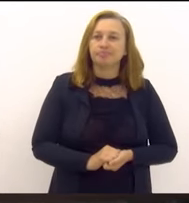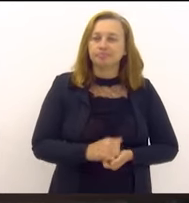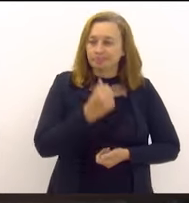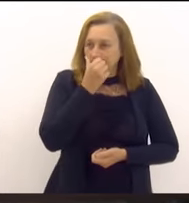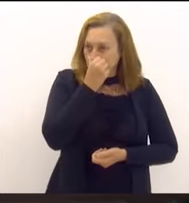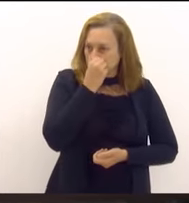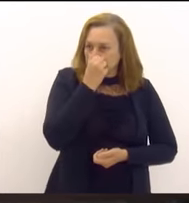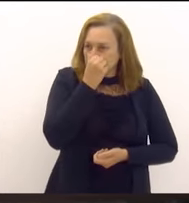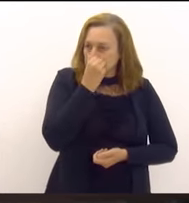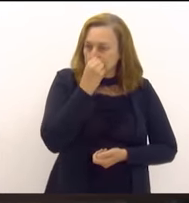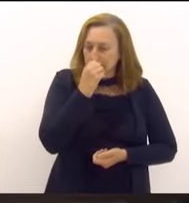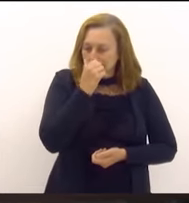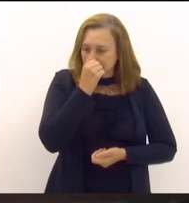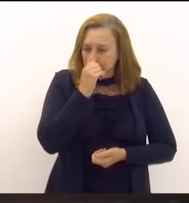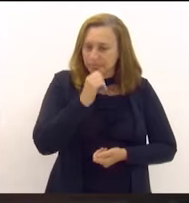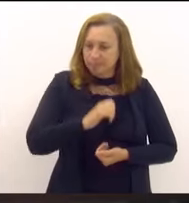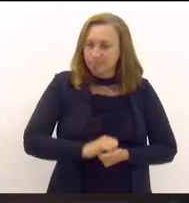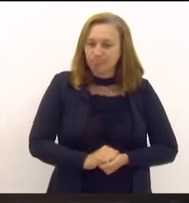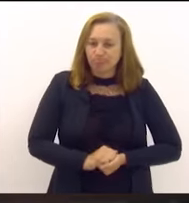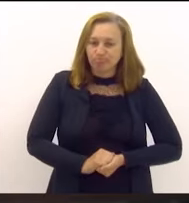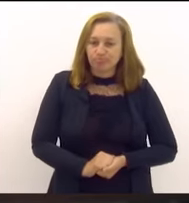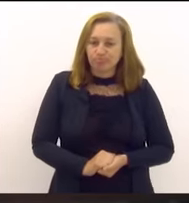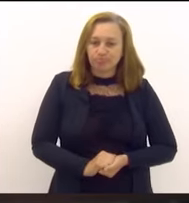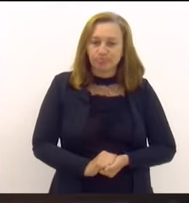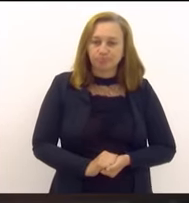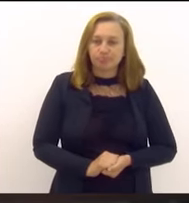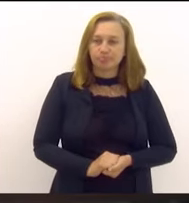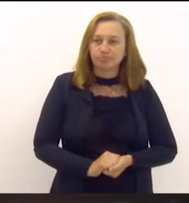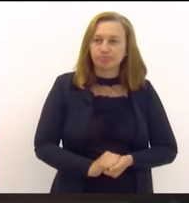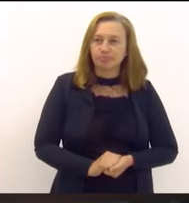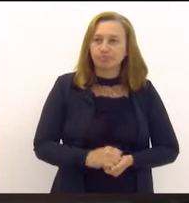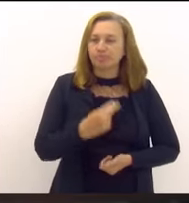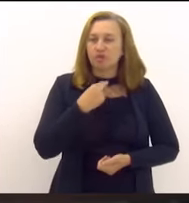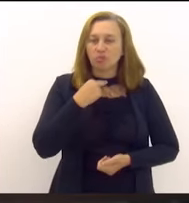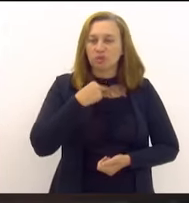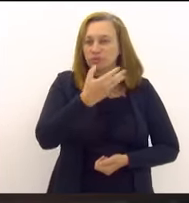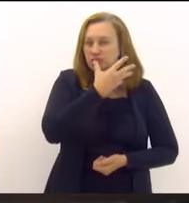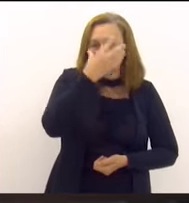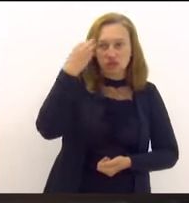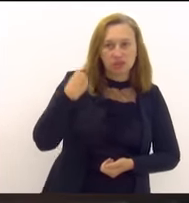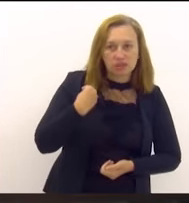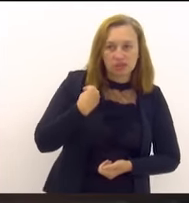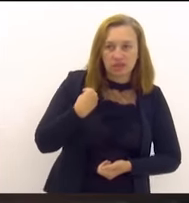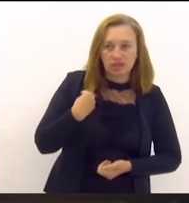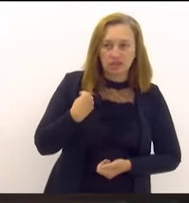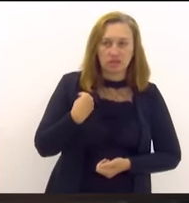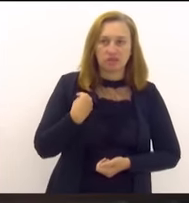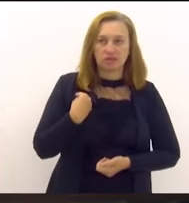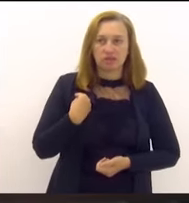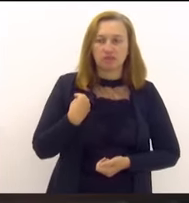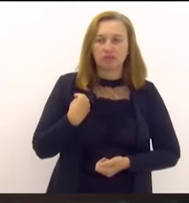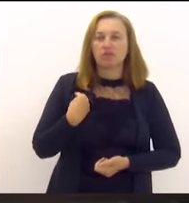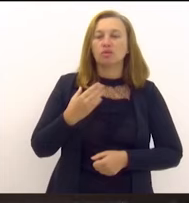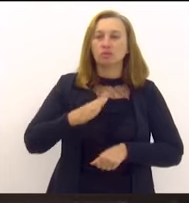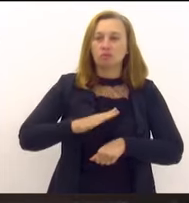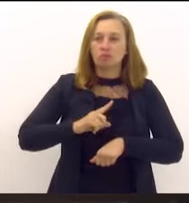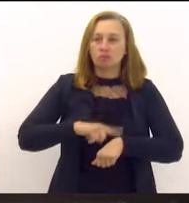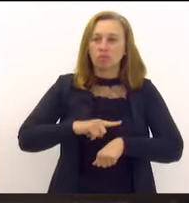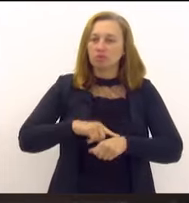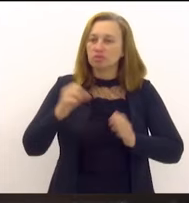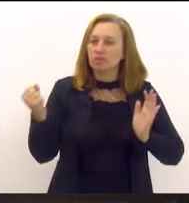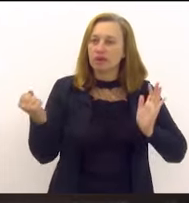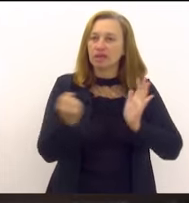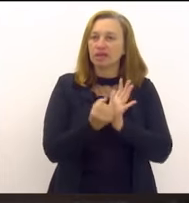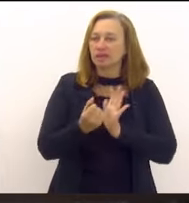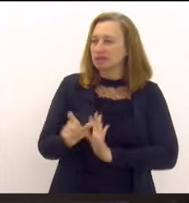não deixemos passar de forma invisível o protagonismo e o momento marcante que foi dessa